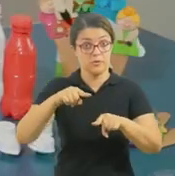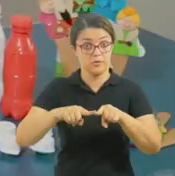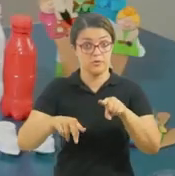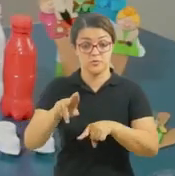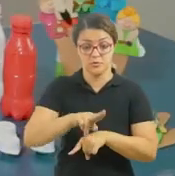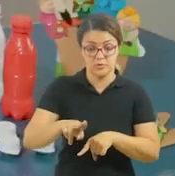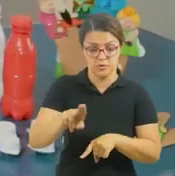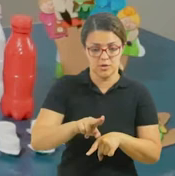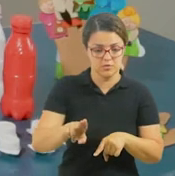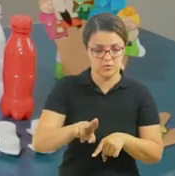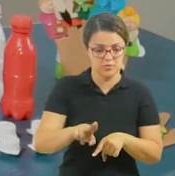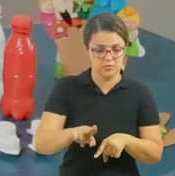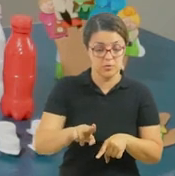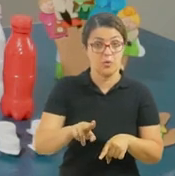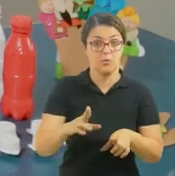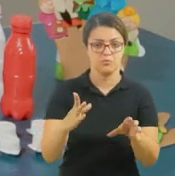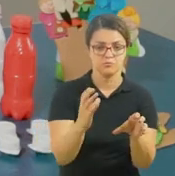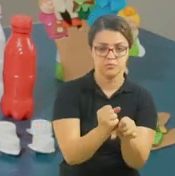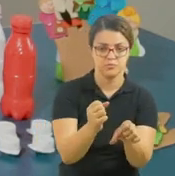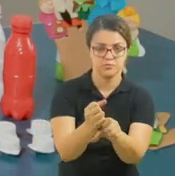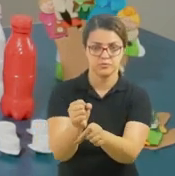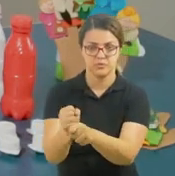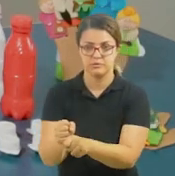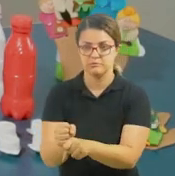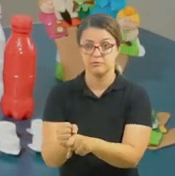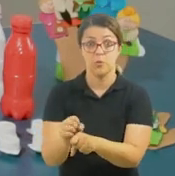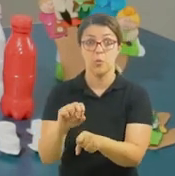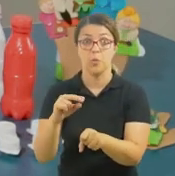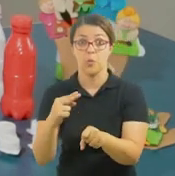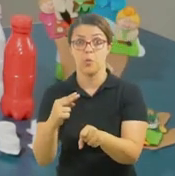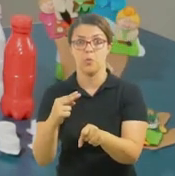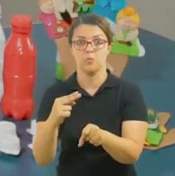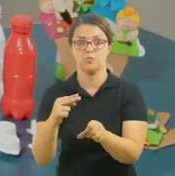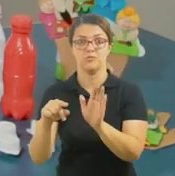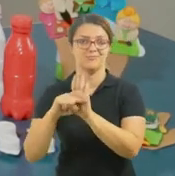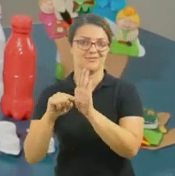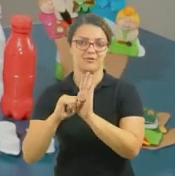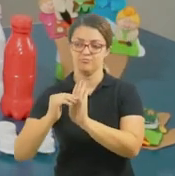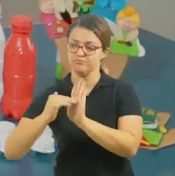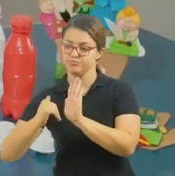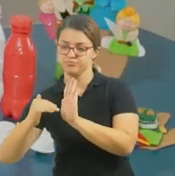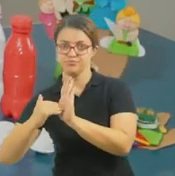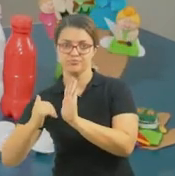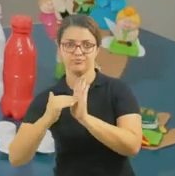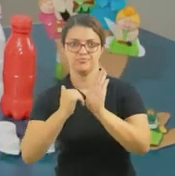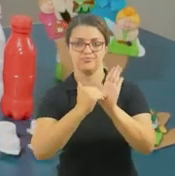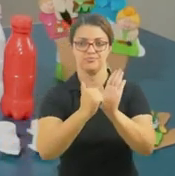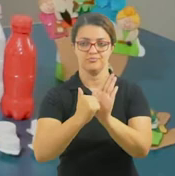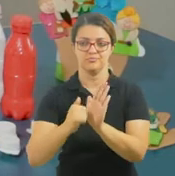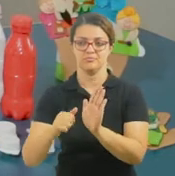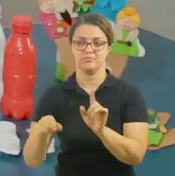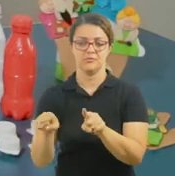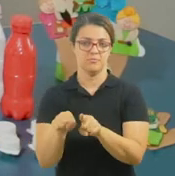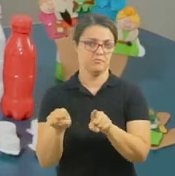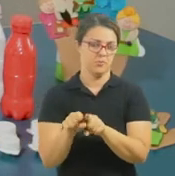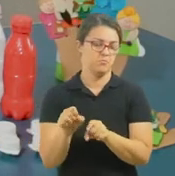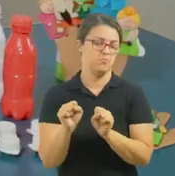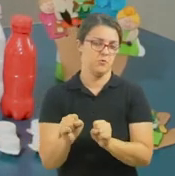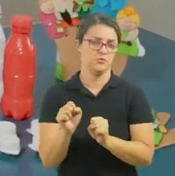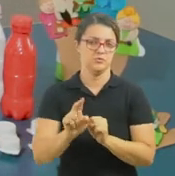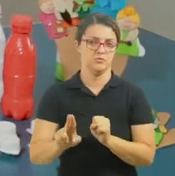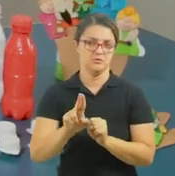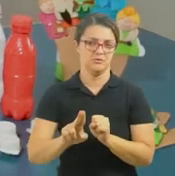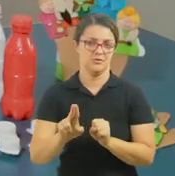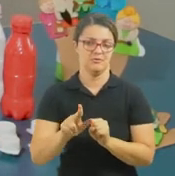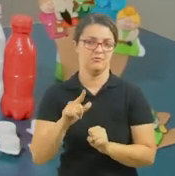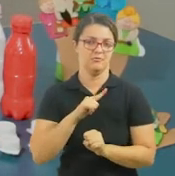para somar na adição ou subtrair, tirar na subtração, você também pode utilizar o que você tem em casa, por